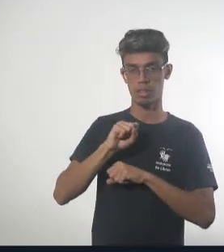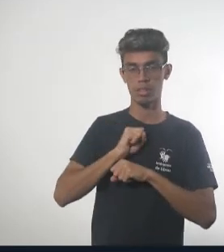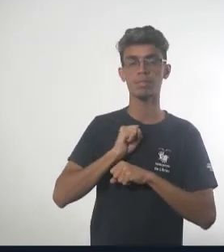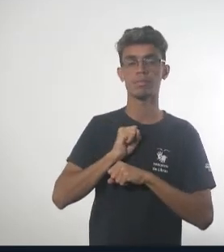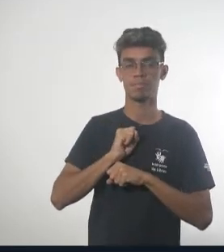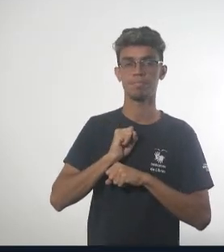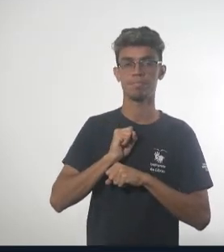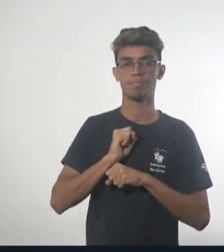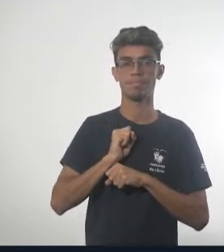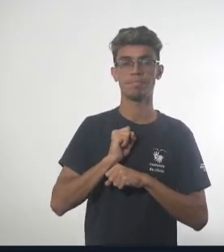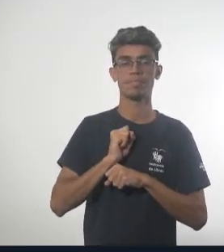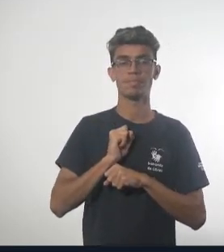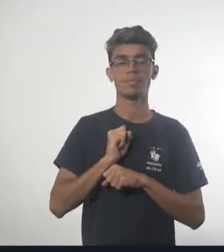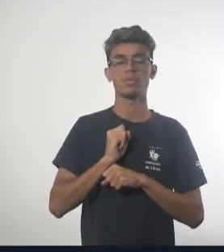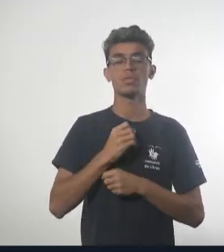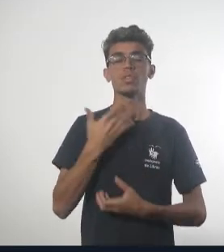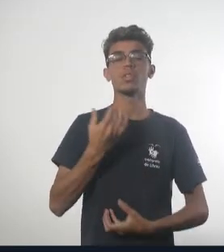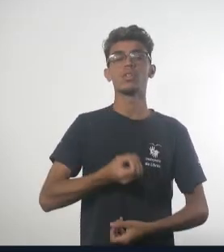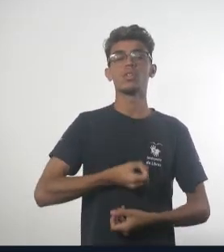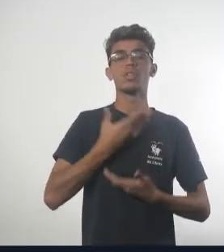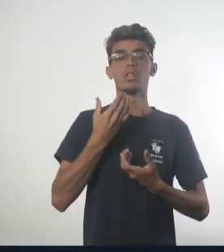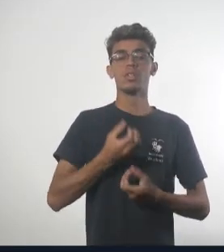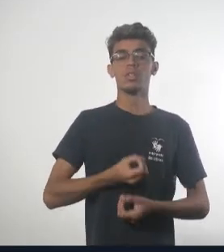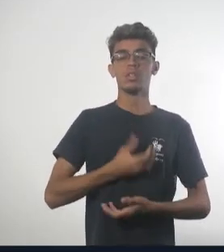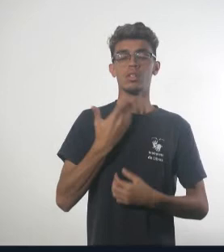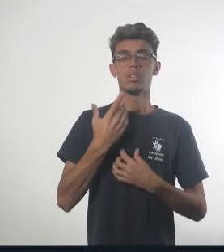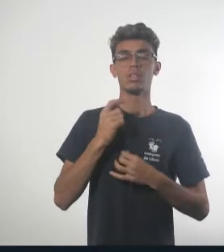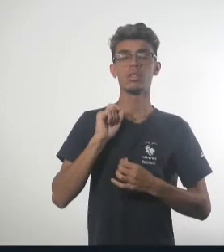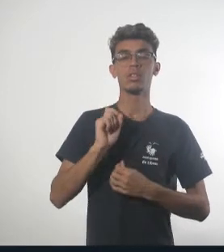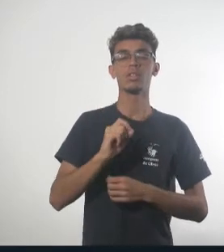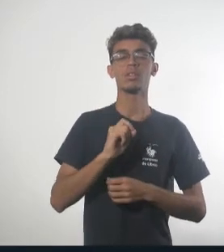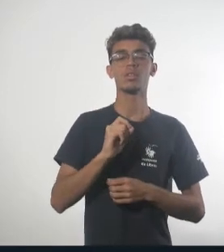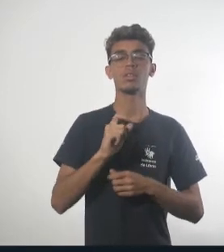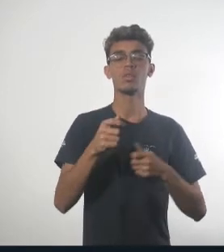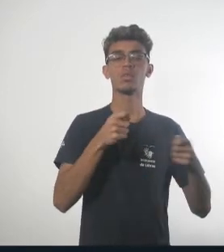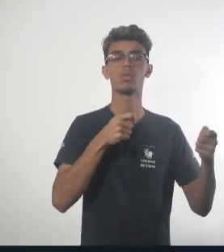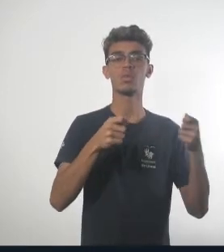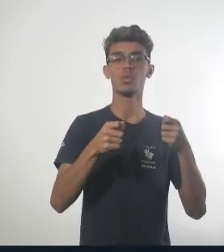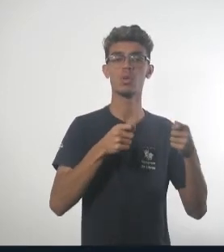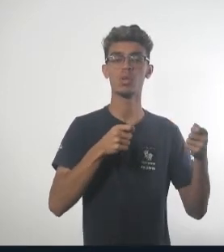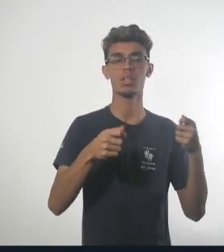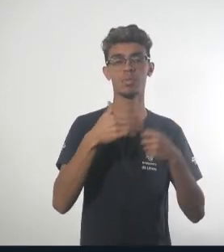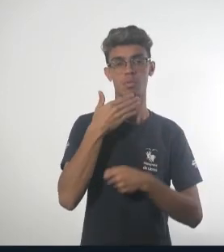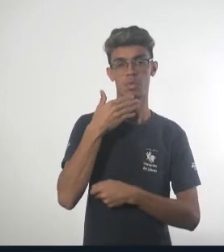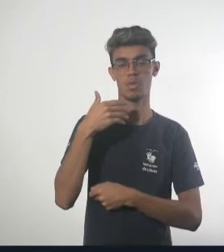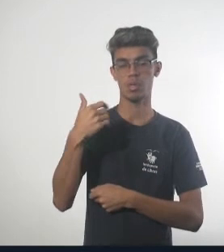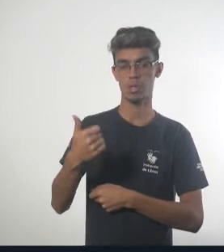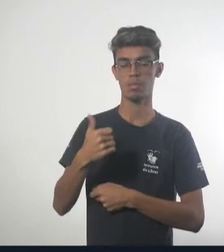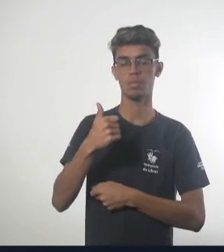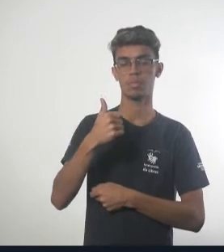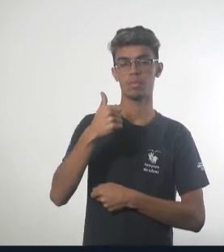caso índice. E, com esses dados, aprimorar as medidas de controle da Covid-19.